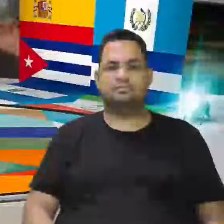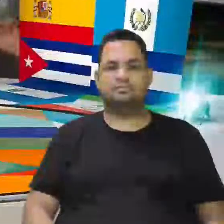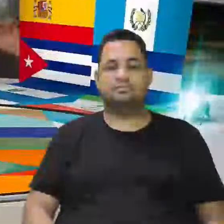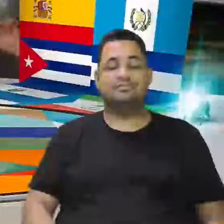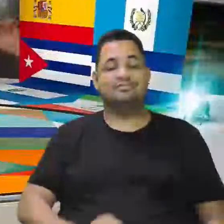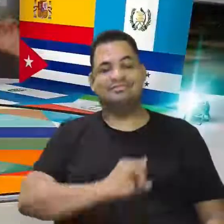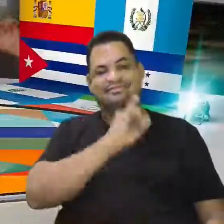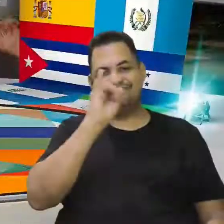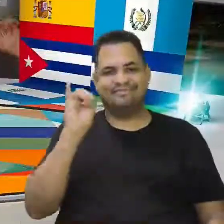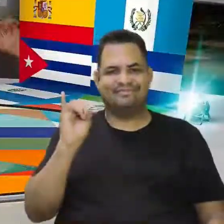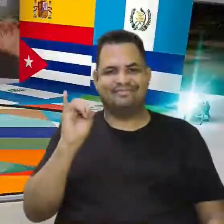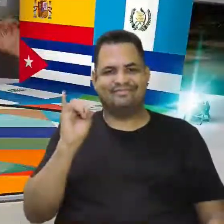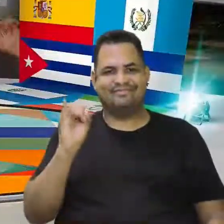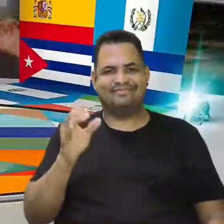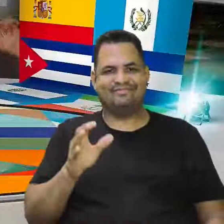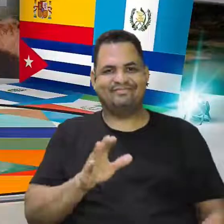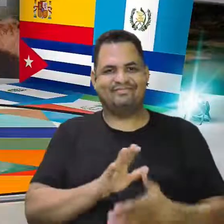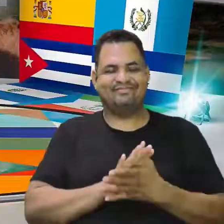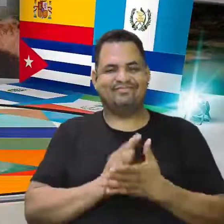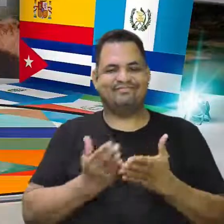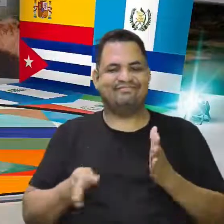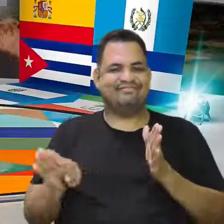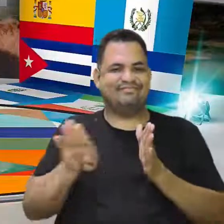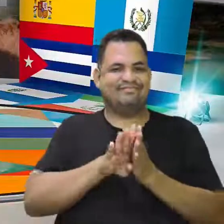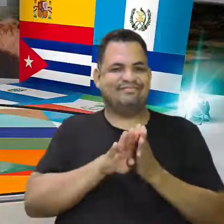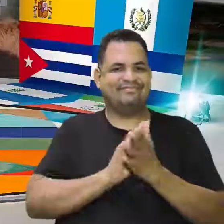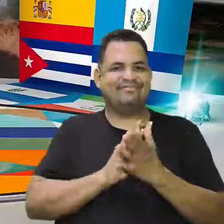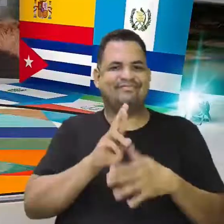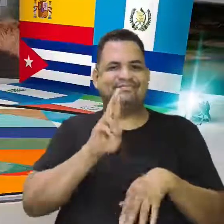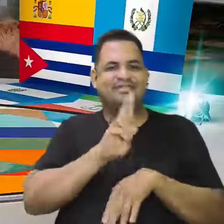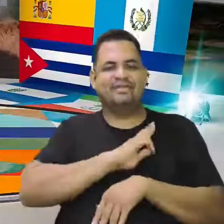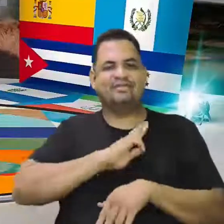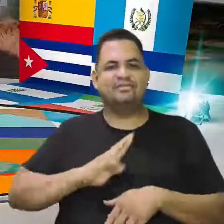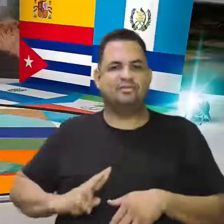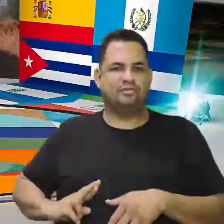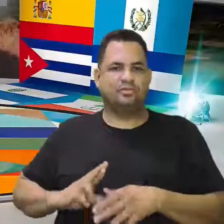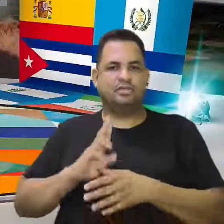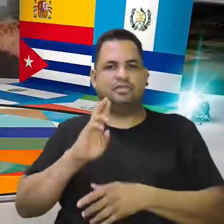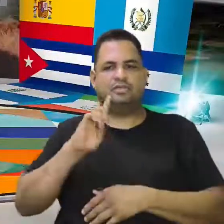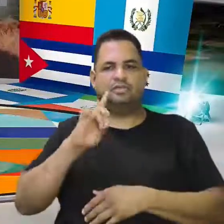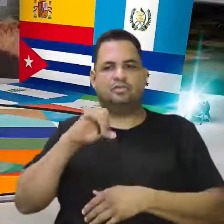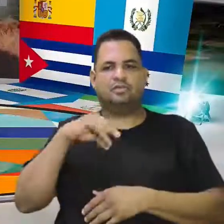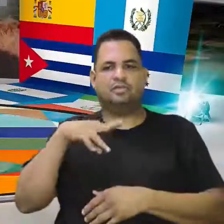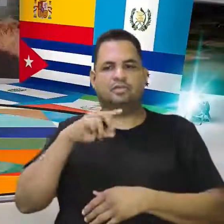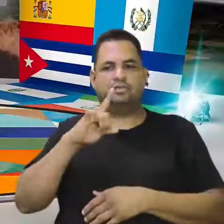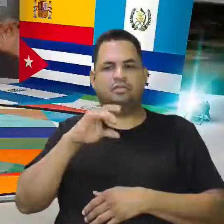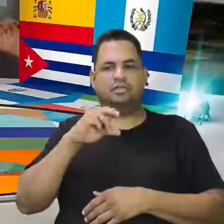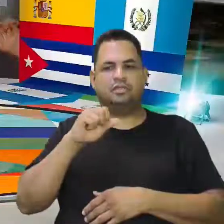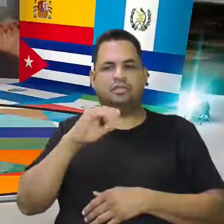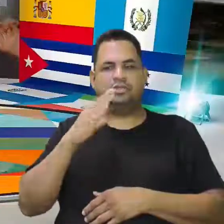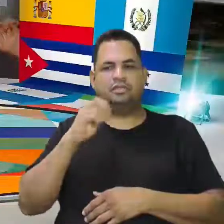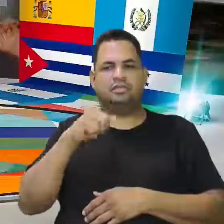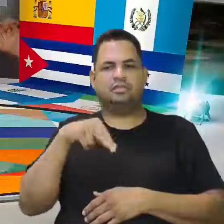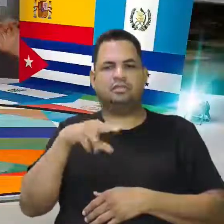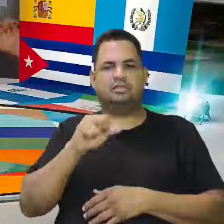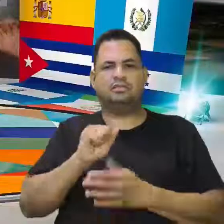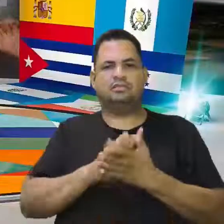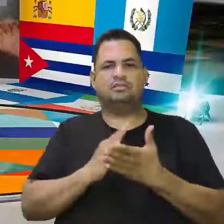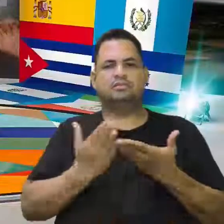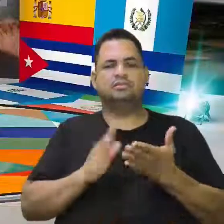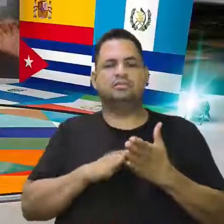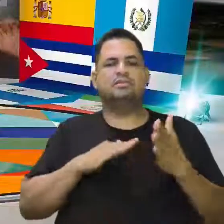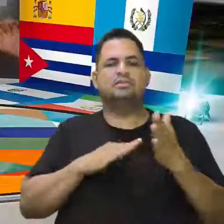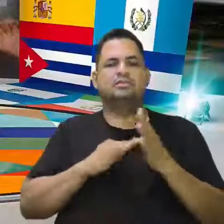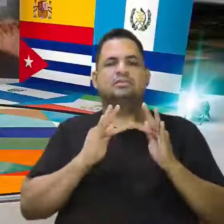Oi! E aí? Aportaram em República Dominicana? Pousaram na República. A gente vai até o final com